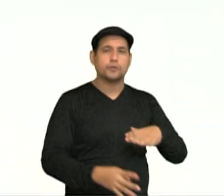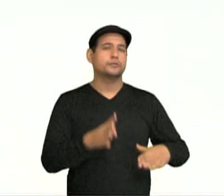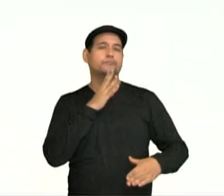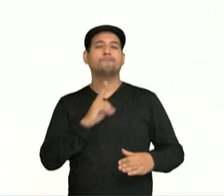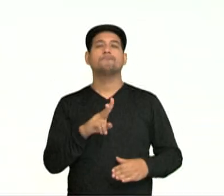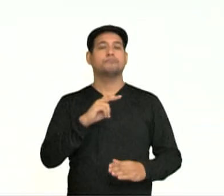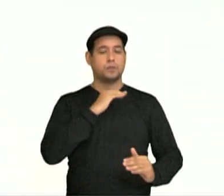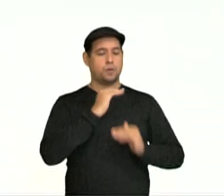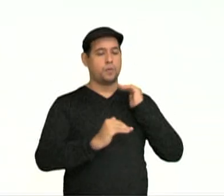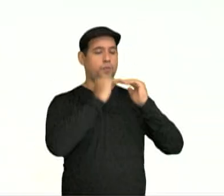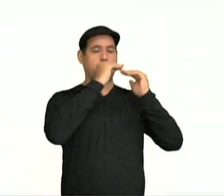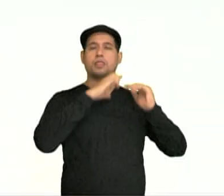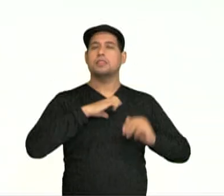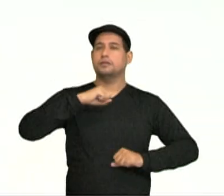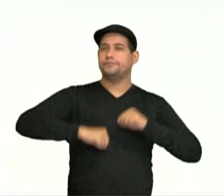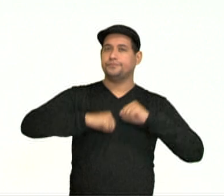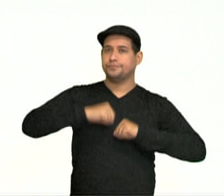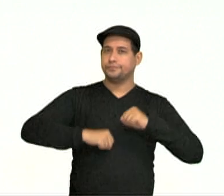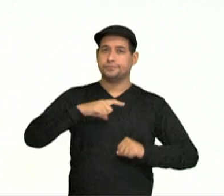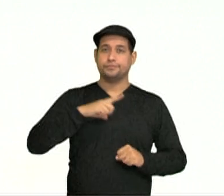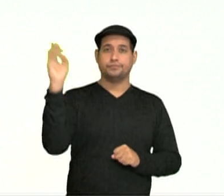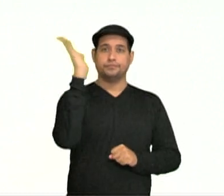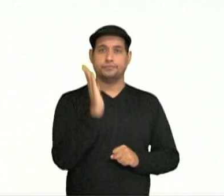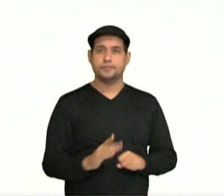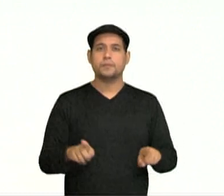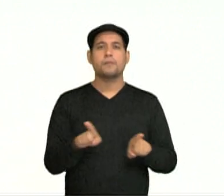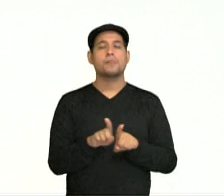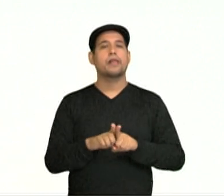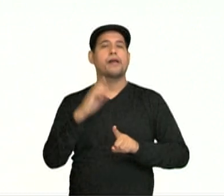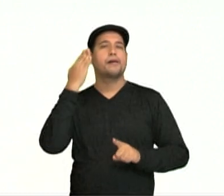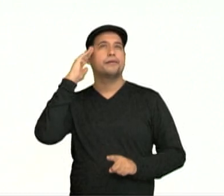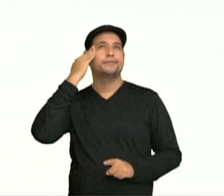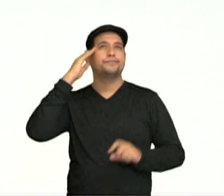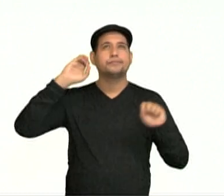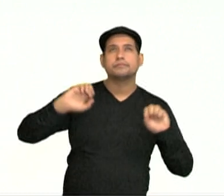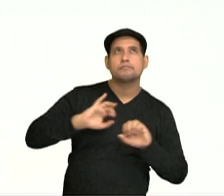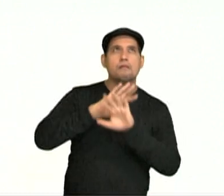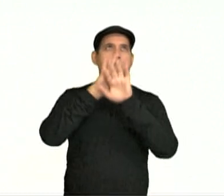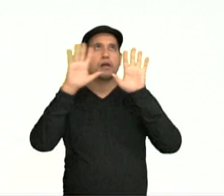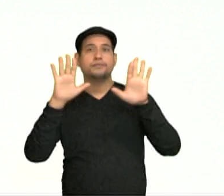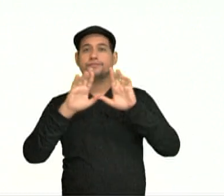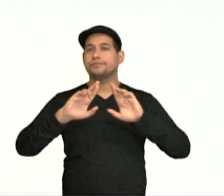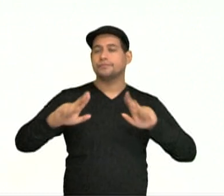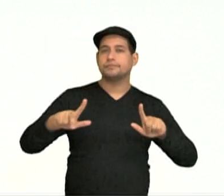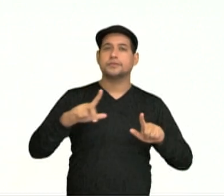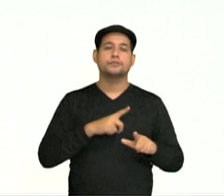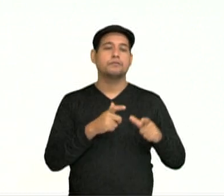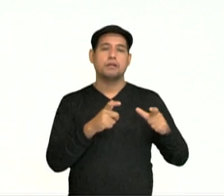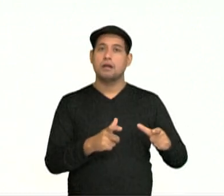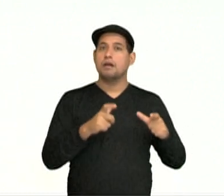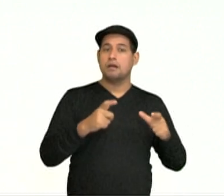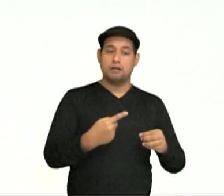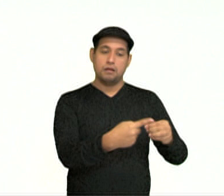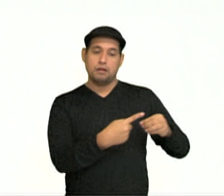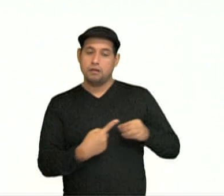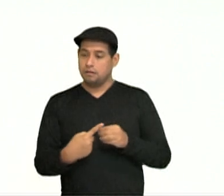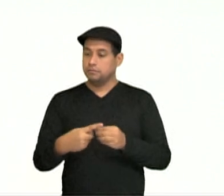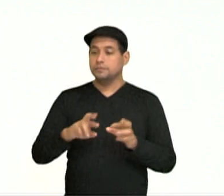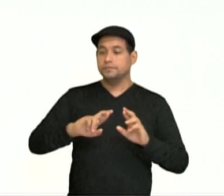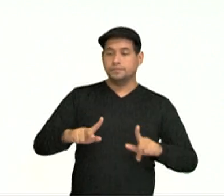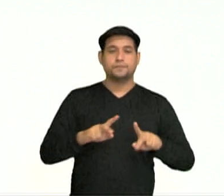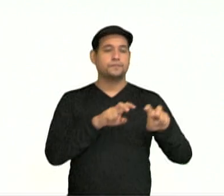os processos de industrialização no Brasil e compreender a diferença entre espaço urbano e espaço rural.